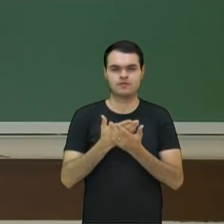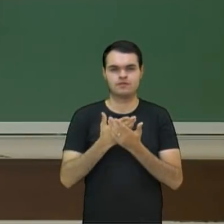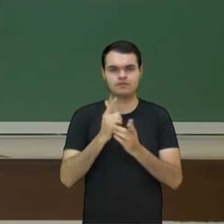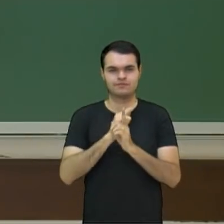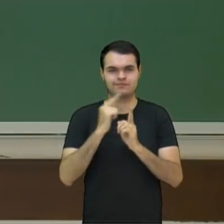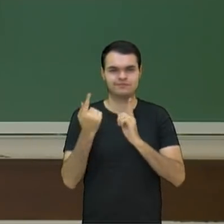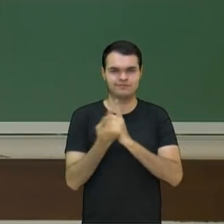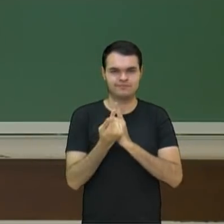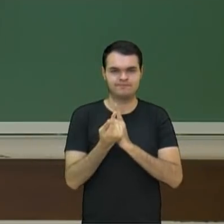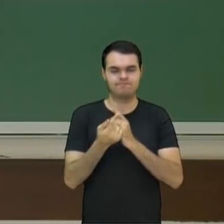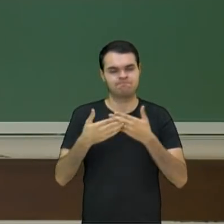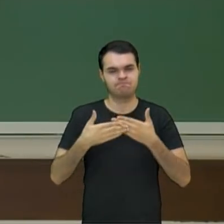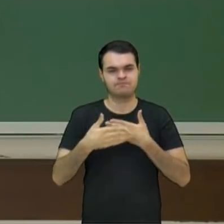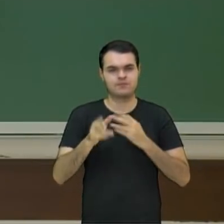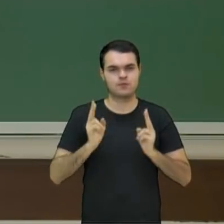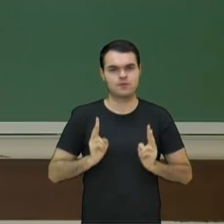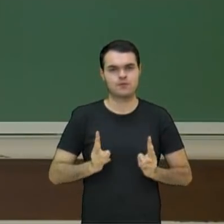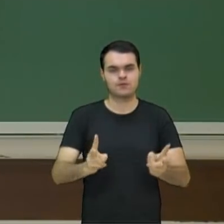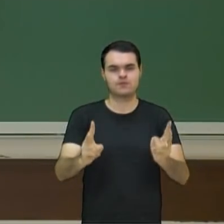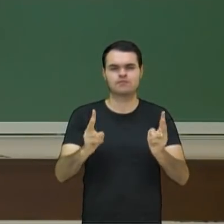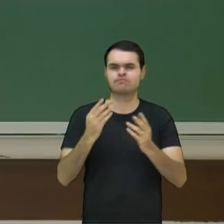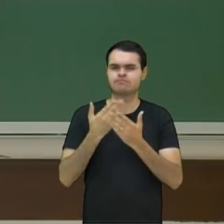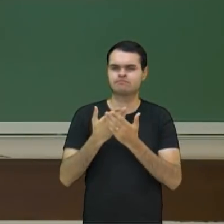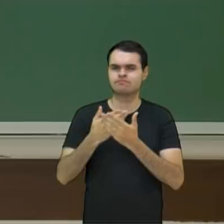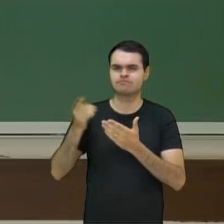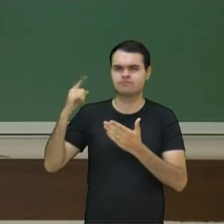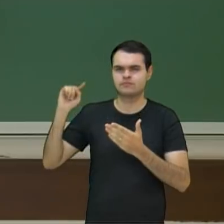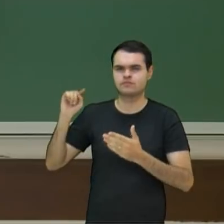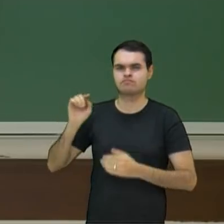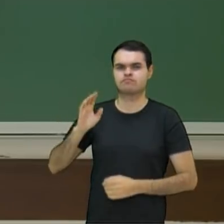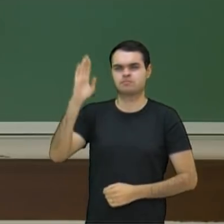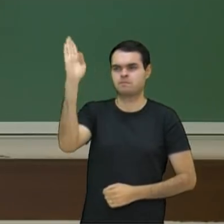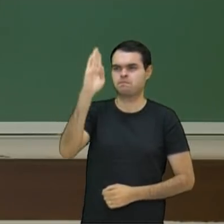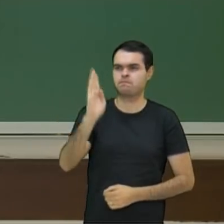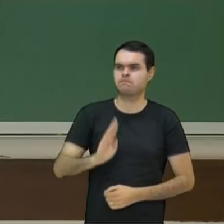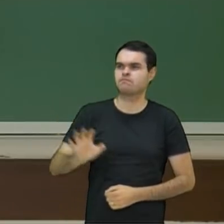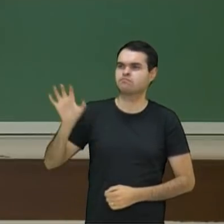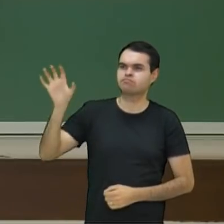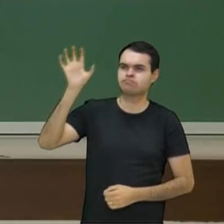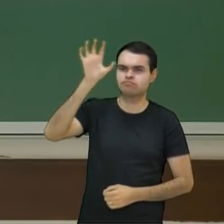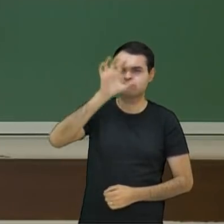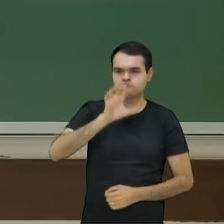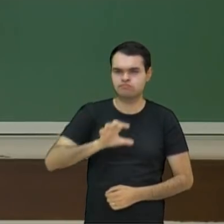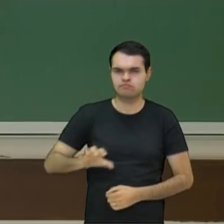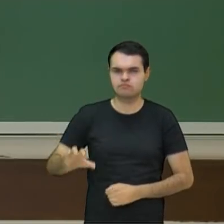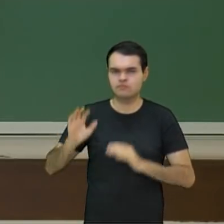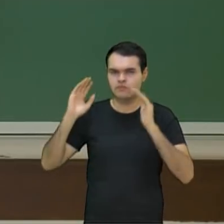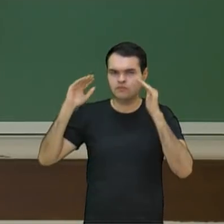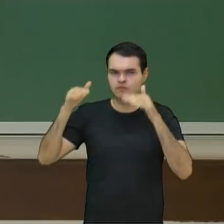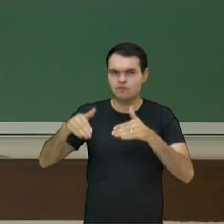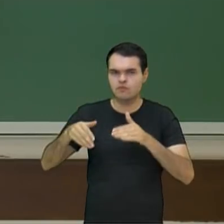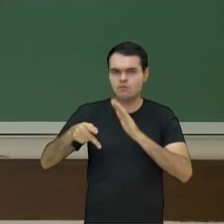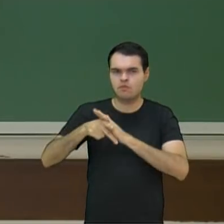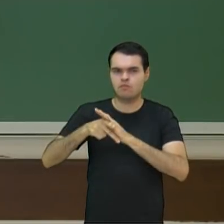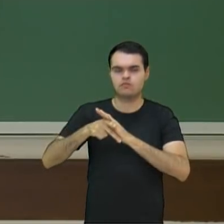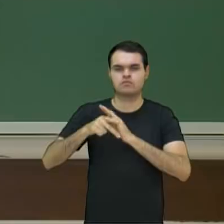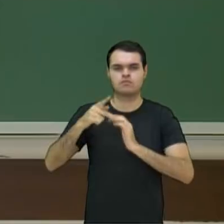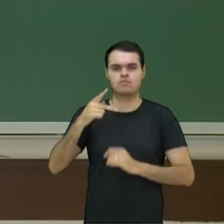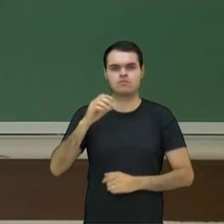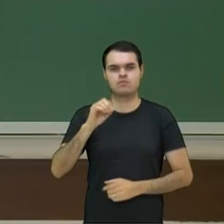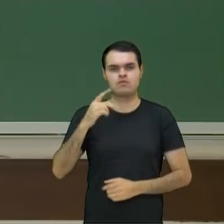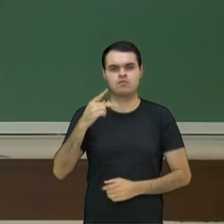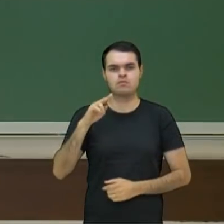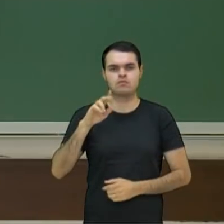geografia. E aí vamos continuar com aquele estudo sobre as regiões, mas voltado para a ideia de população,